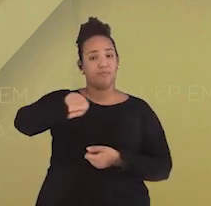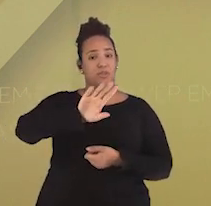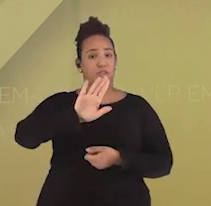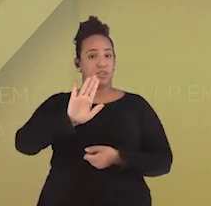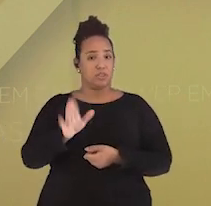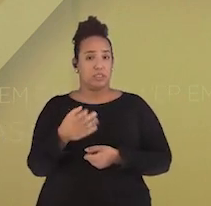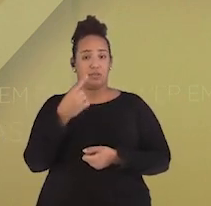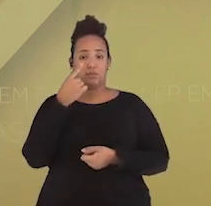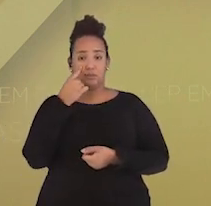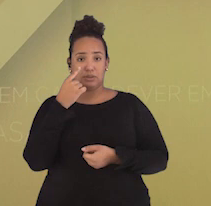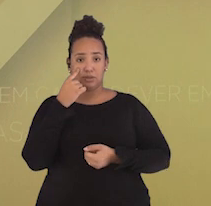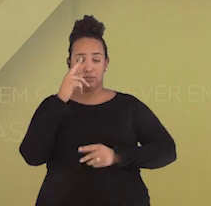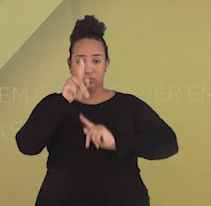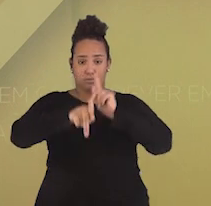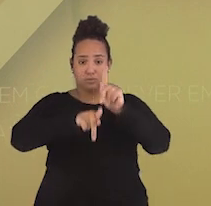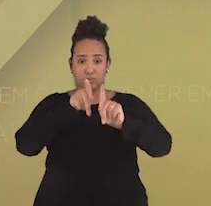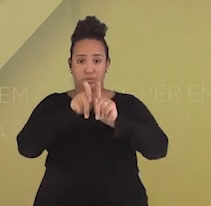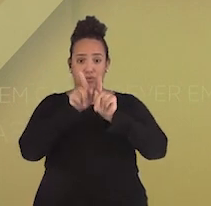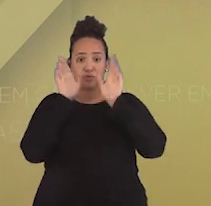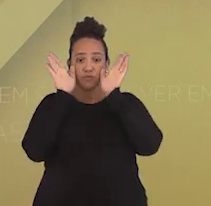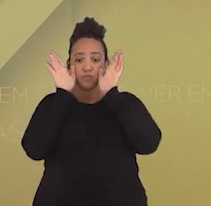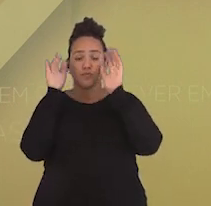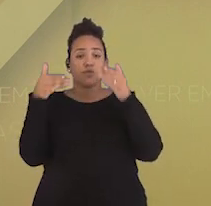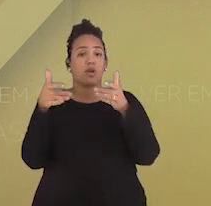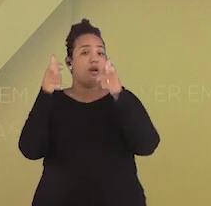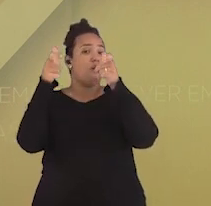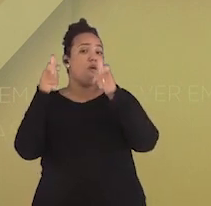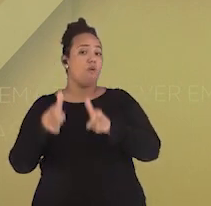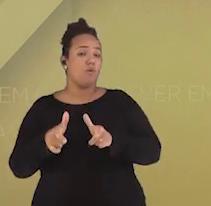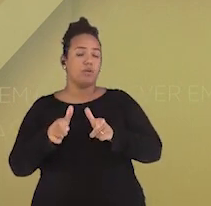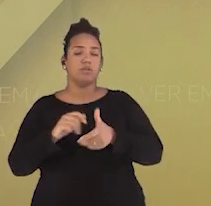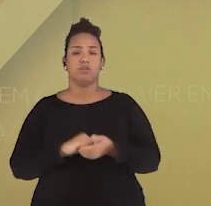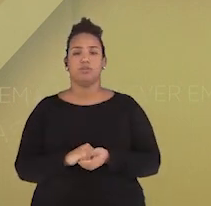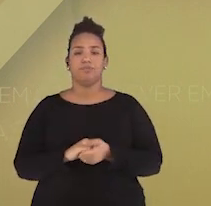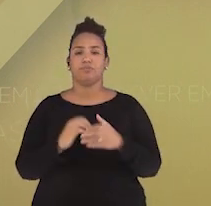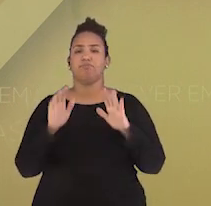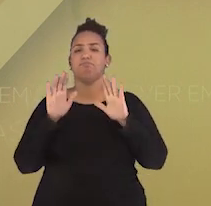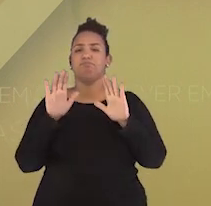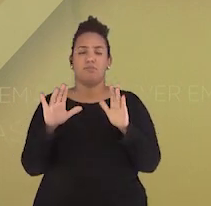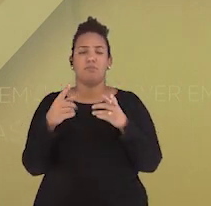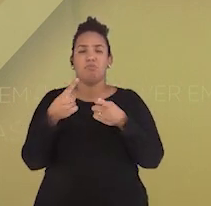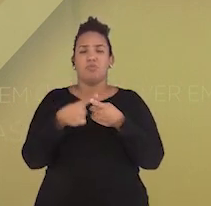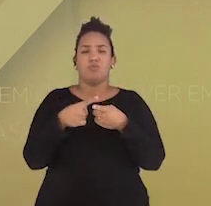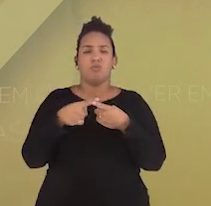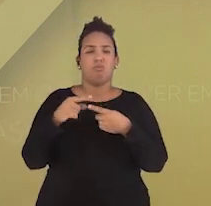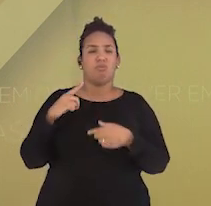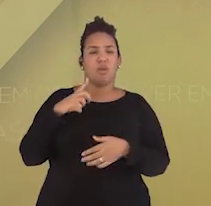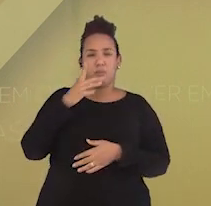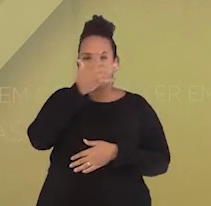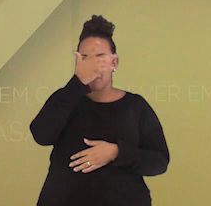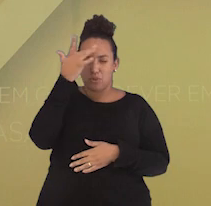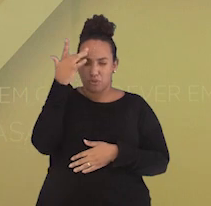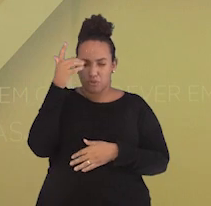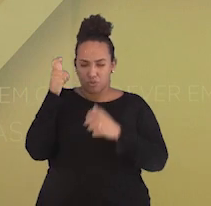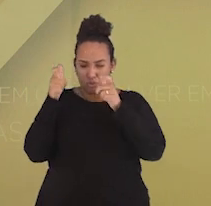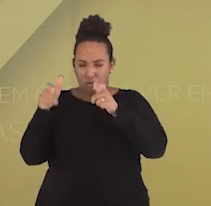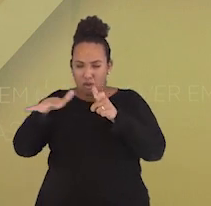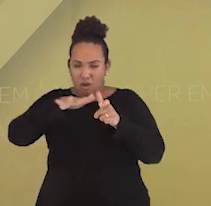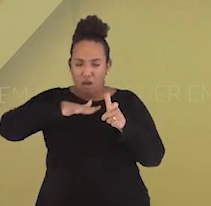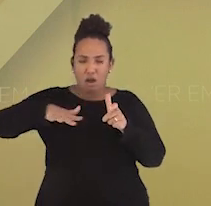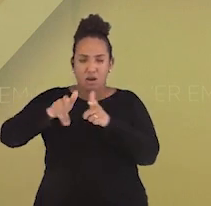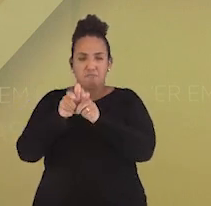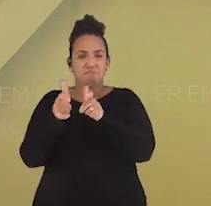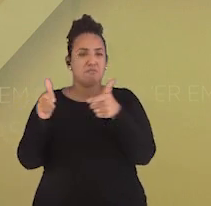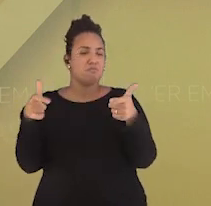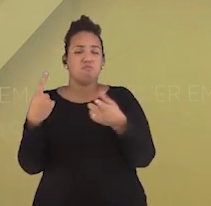população. Mas qual o resultado de haver mais pessoas em algumas regiões? O primeiro ponto que podemos